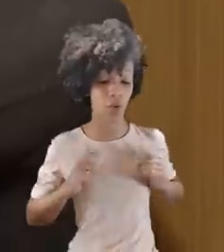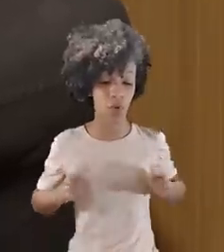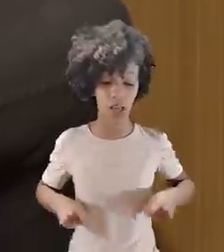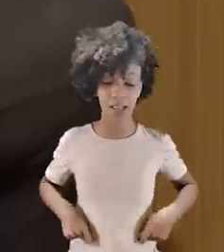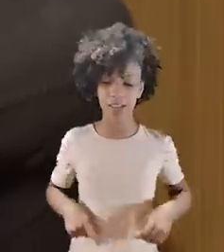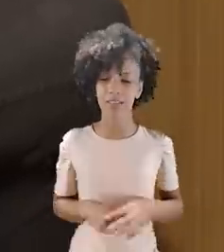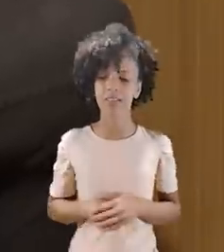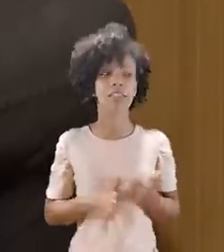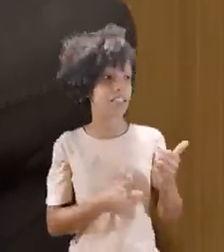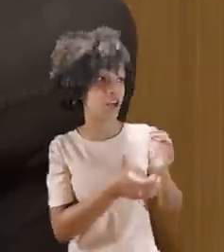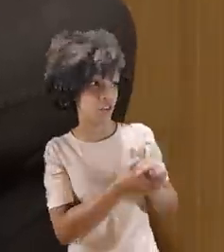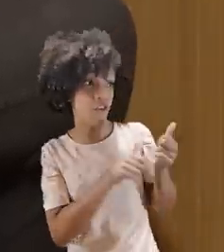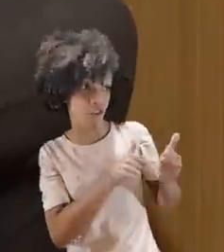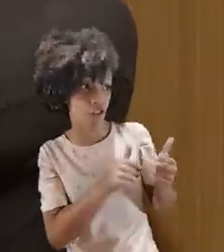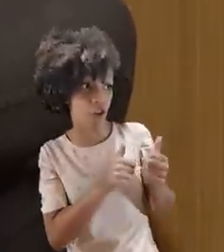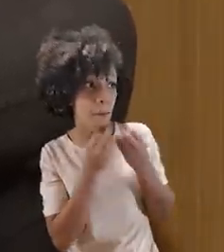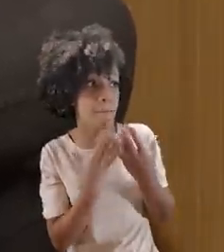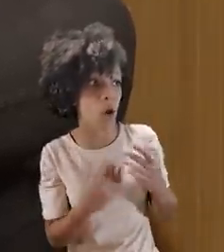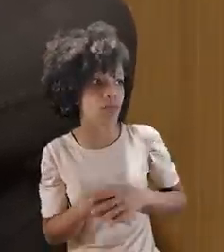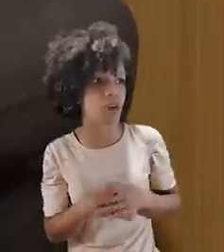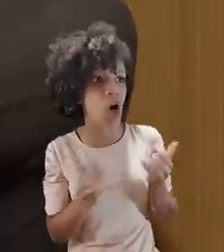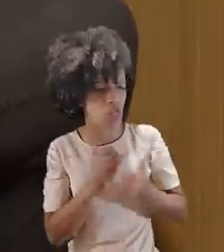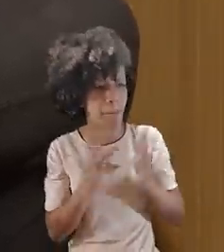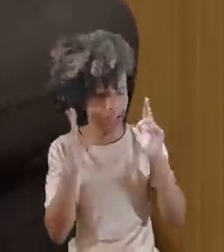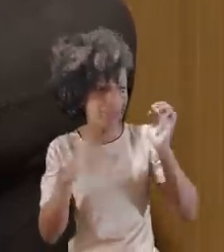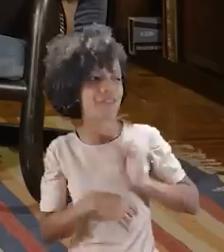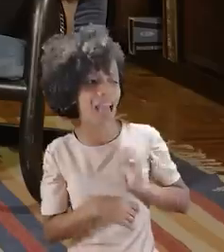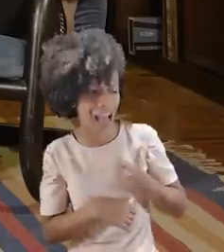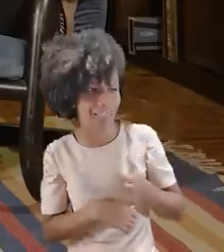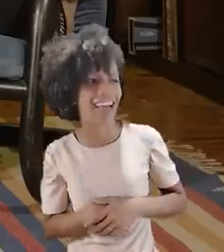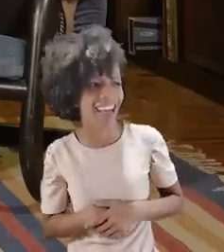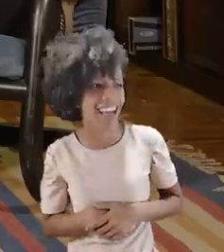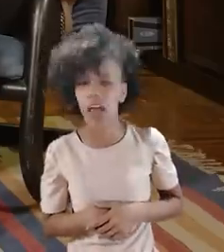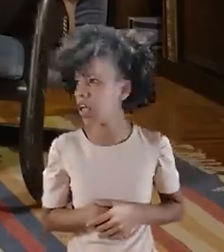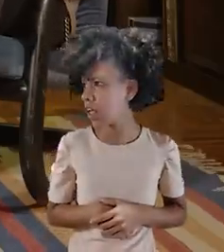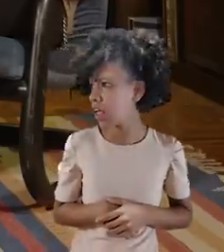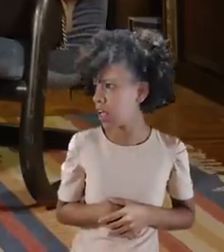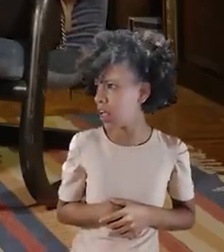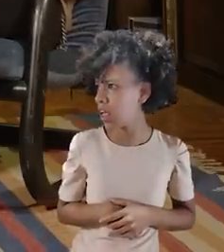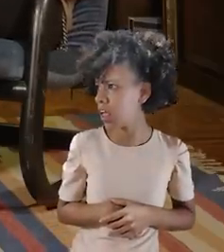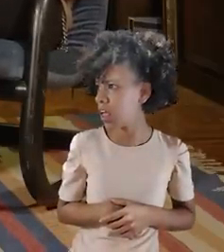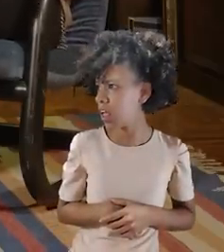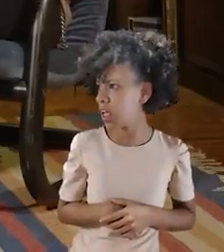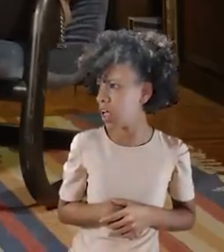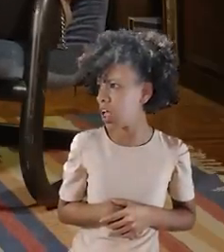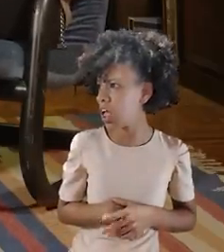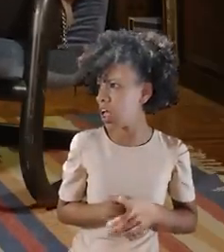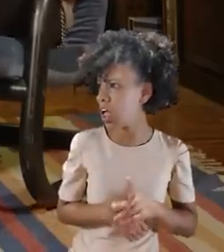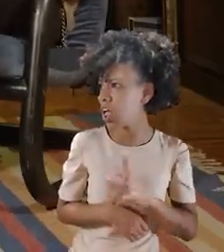aqui deixa ficou bom o cabelo fofocou nem parece convidado cortou né mano hahaha hahaha